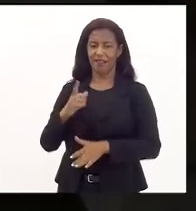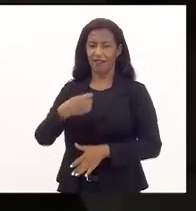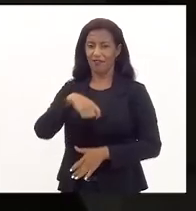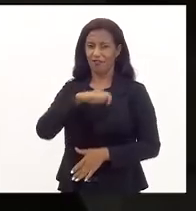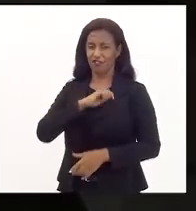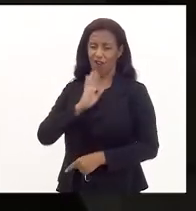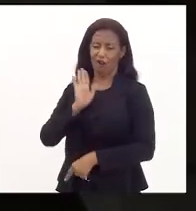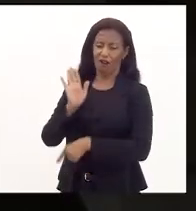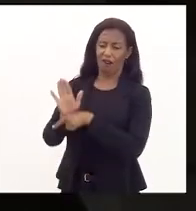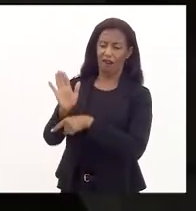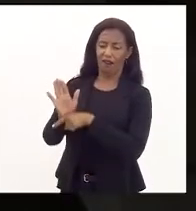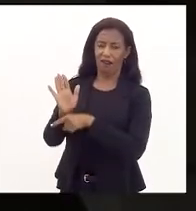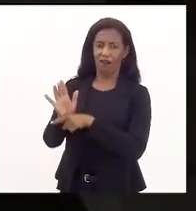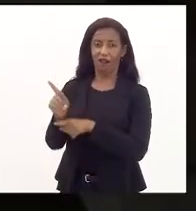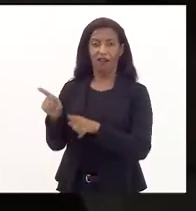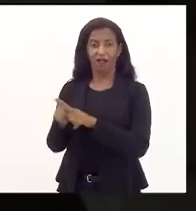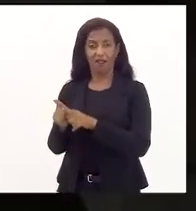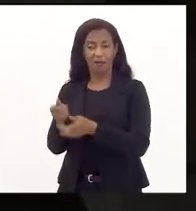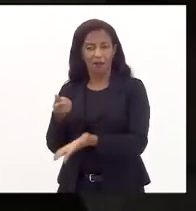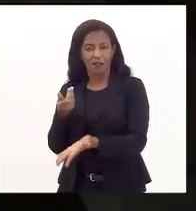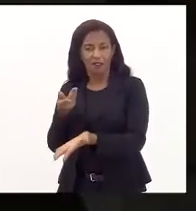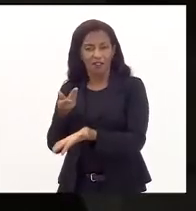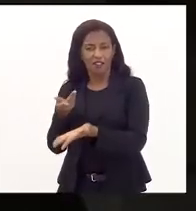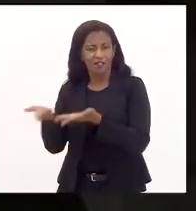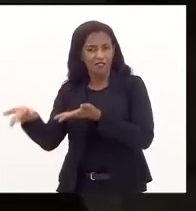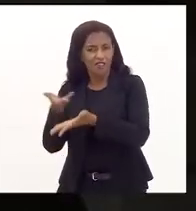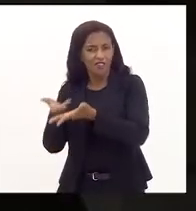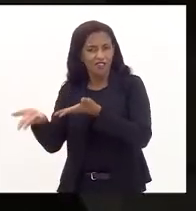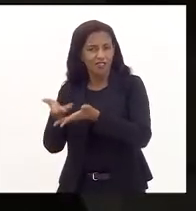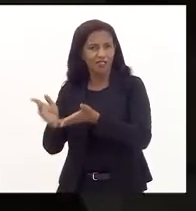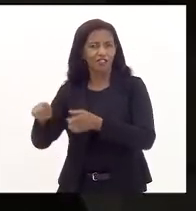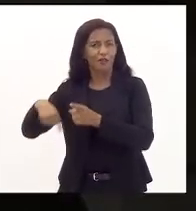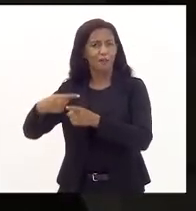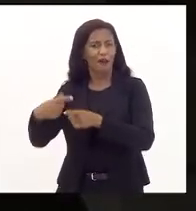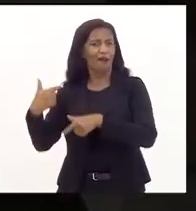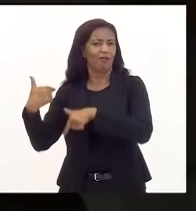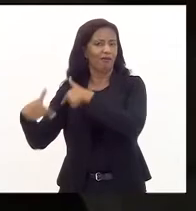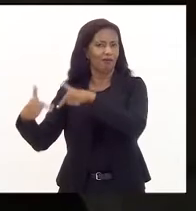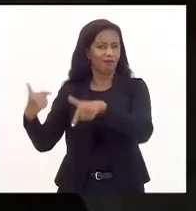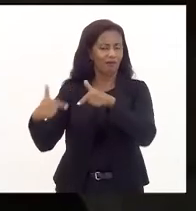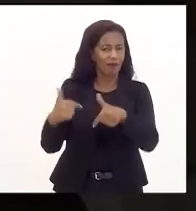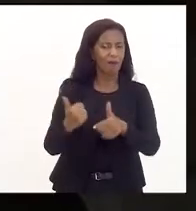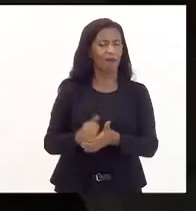como contrapartida investir mais, gerar mais emprego,